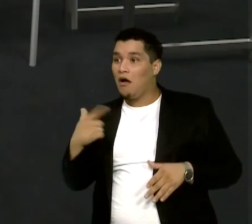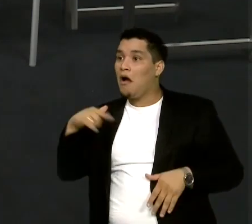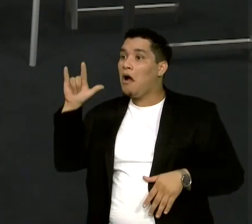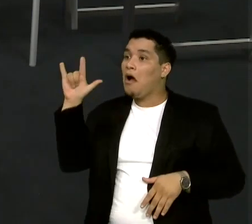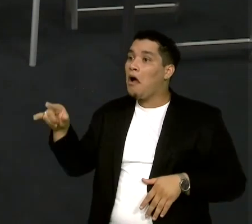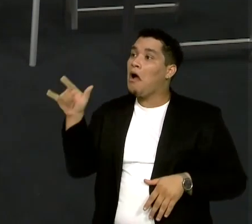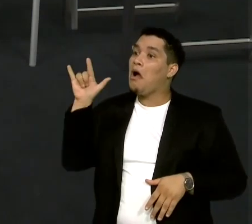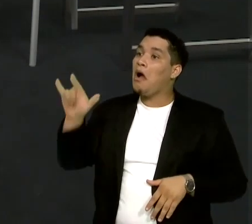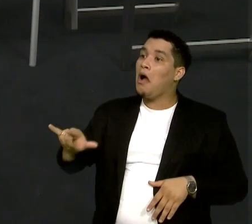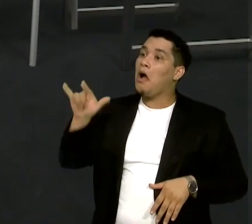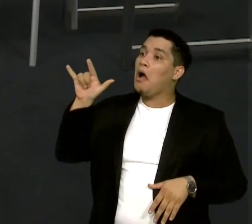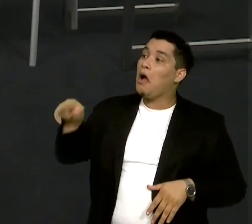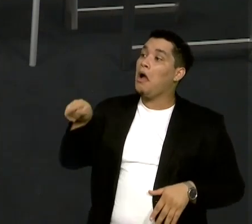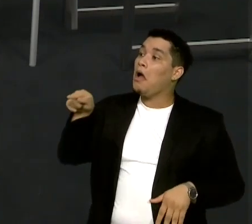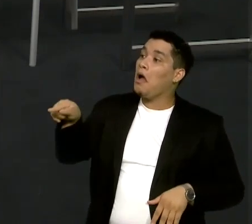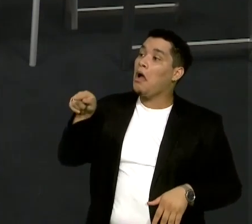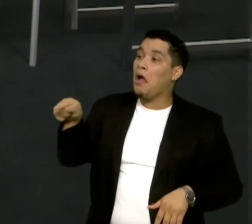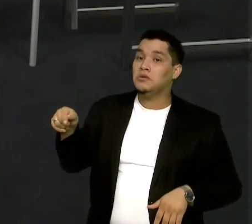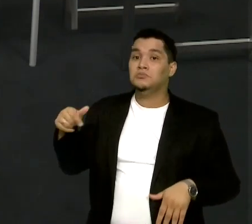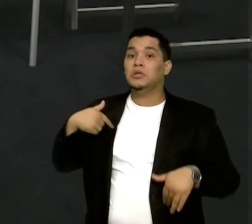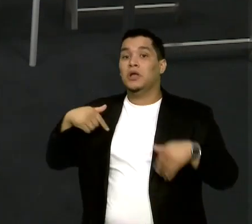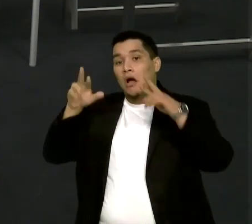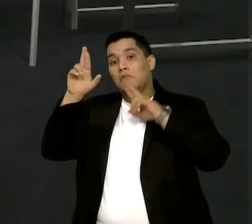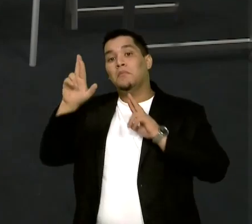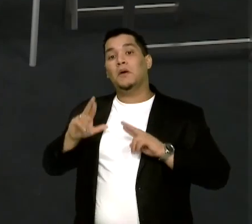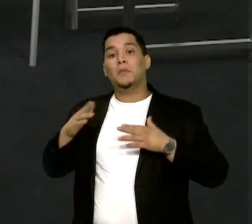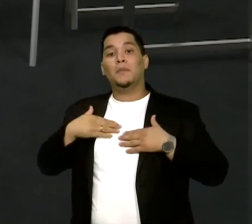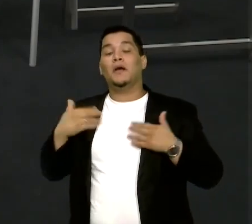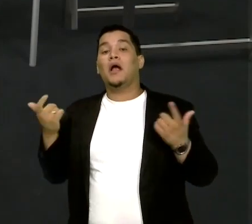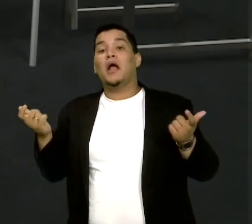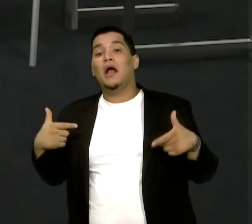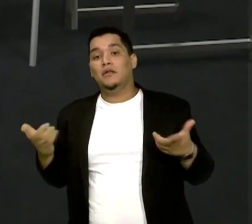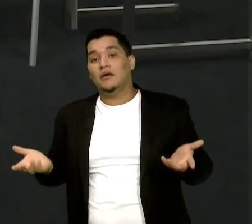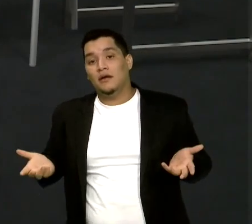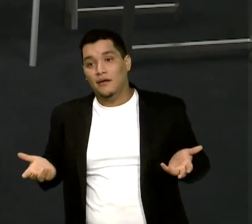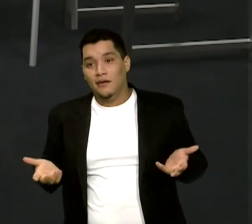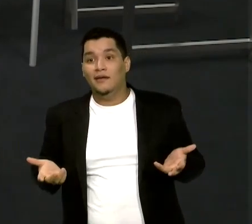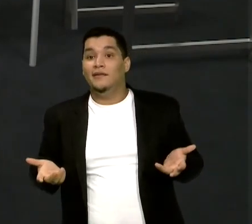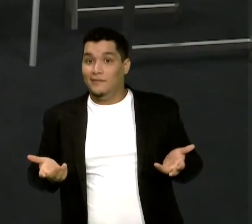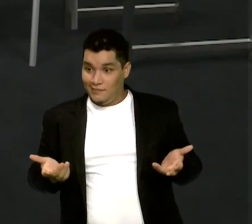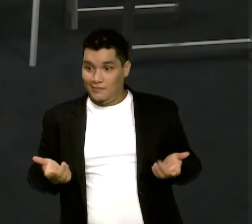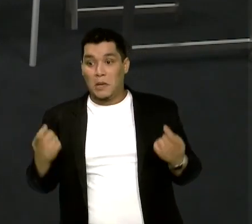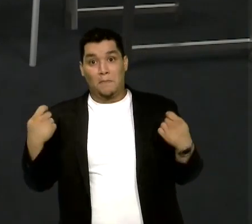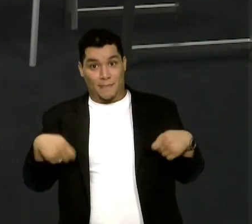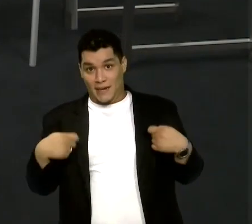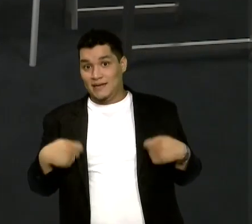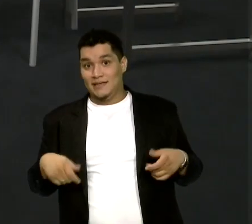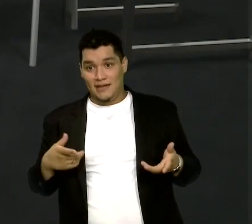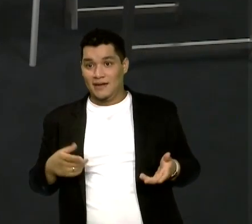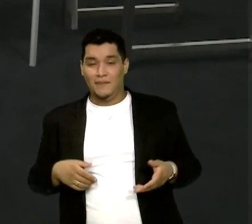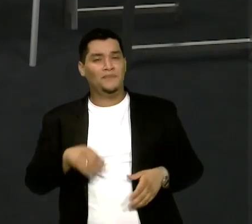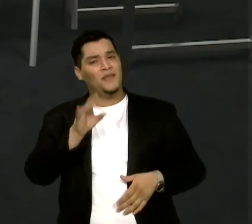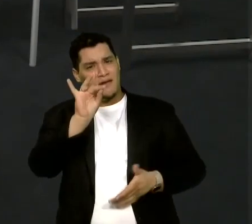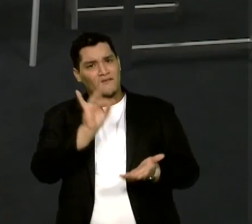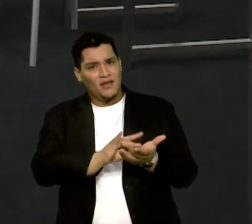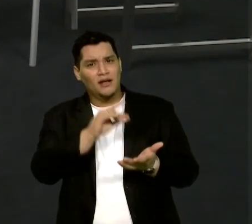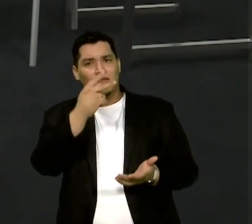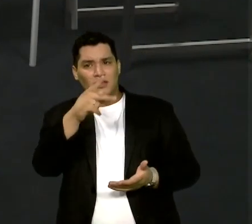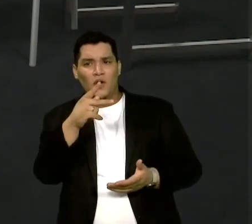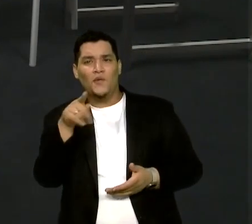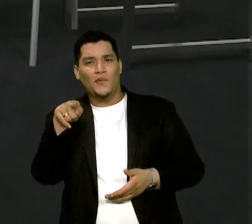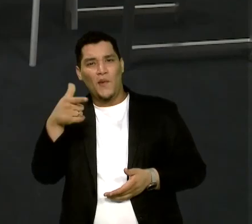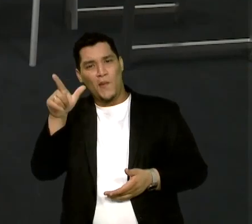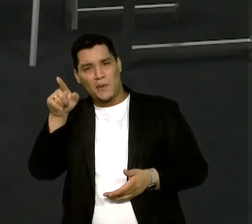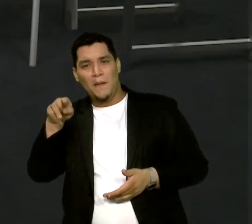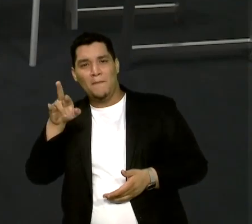eu mesmo não me respeito. E a educação é importante, sim, né? Seu desde público pequeno. Seu público, é isso que eu ia falar, o seu público é um pouco mais jovem. Sim.